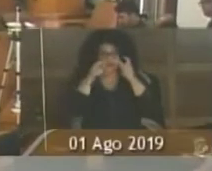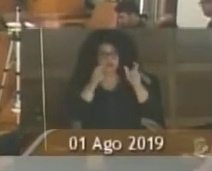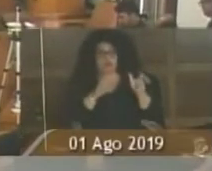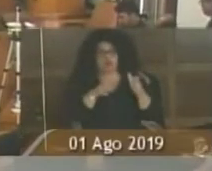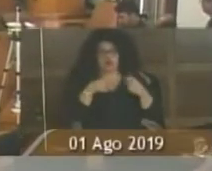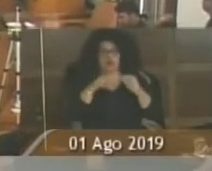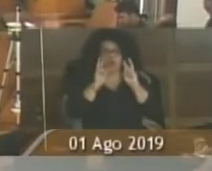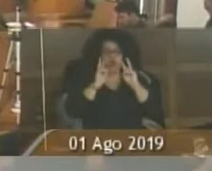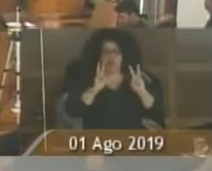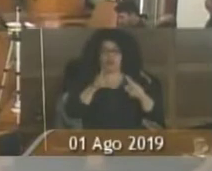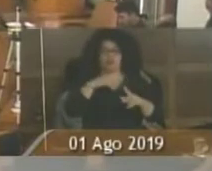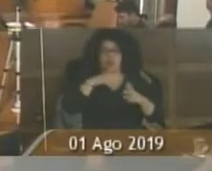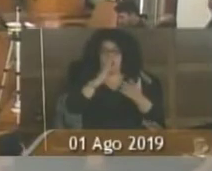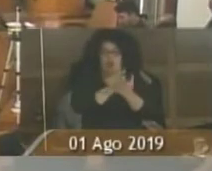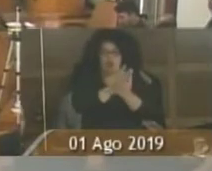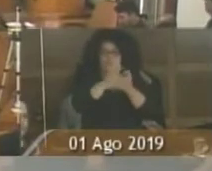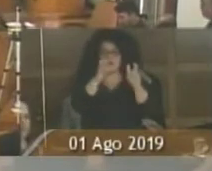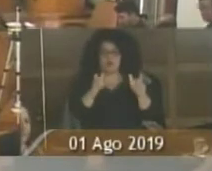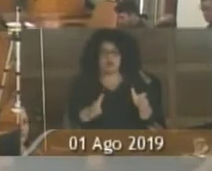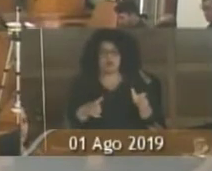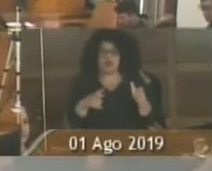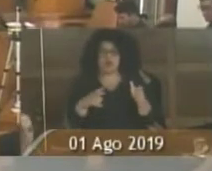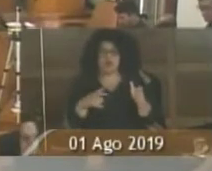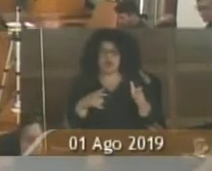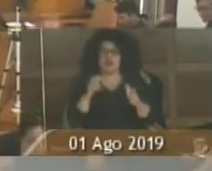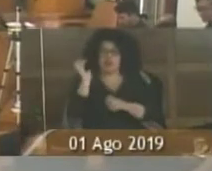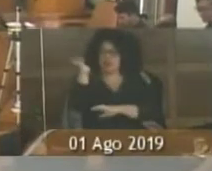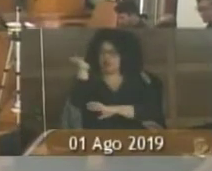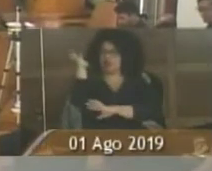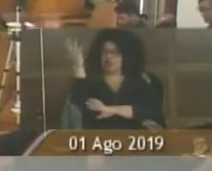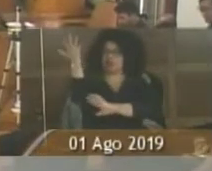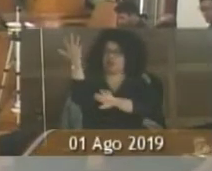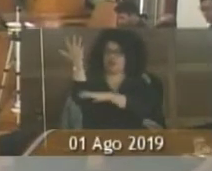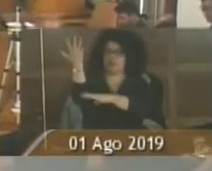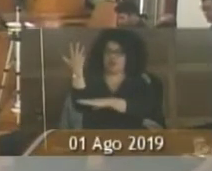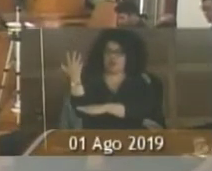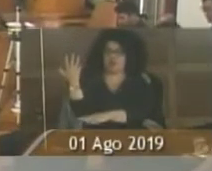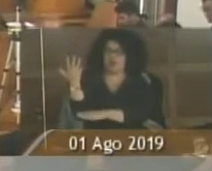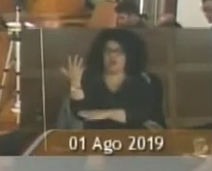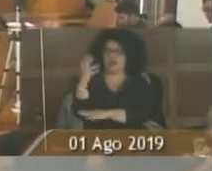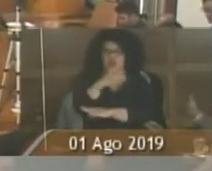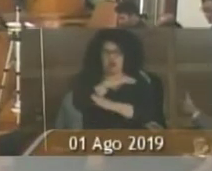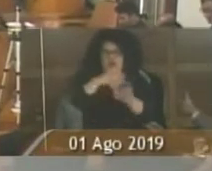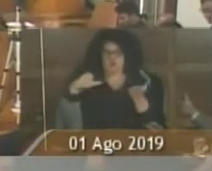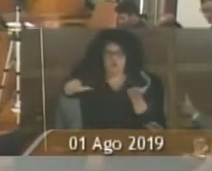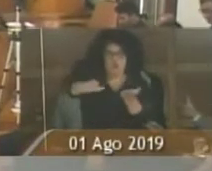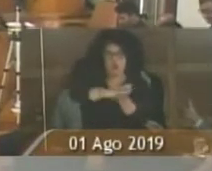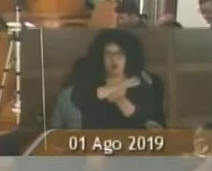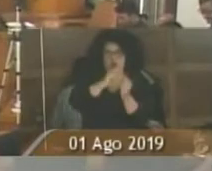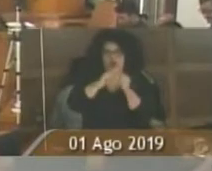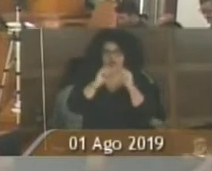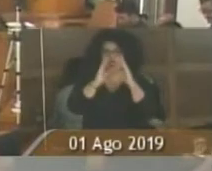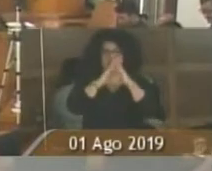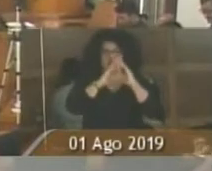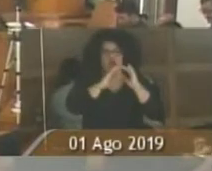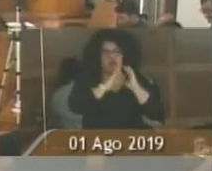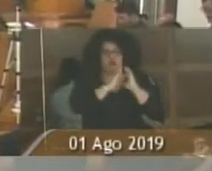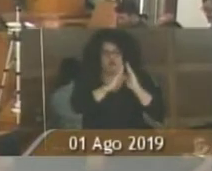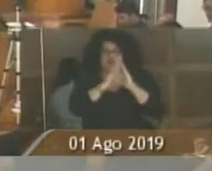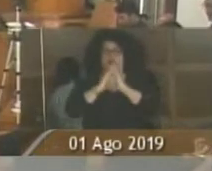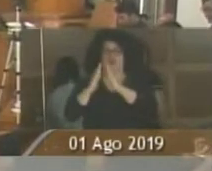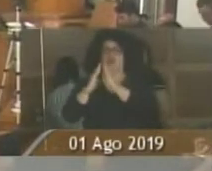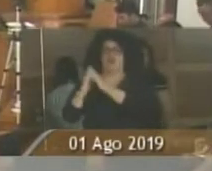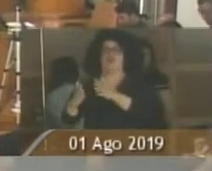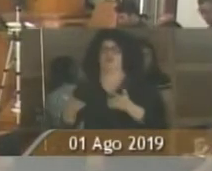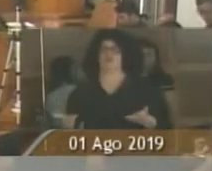aqui que a gente vê que, pelo amor de Deus, estão desmatando, estão conseguindo licença para fazer condomínios. Cheio de